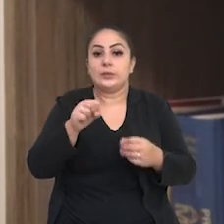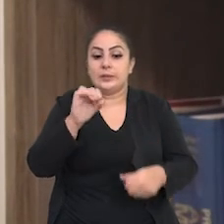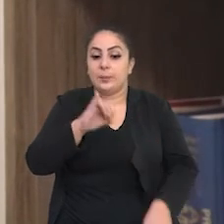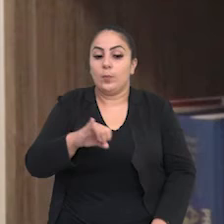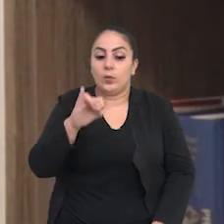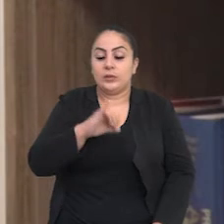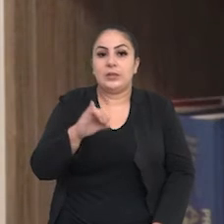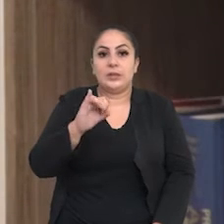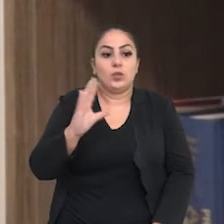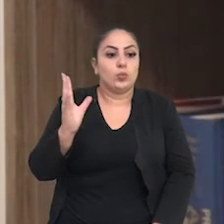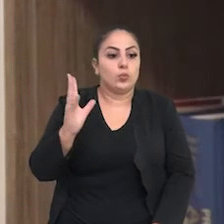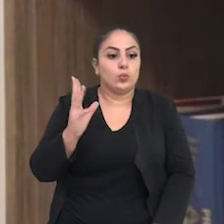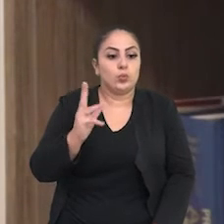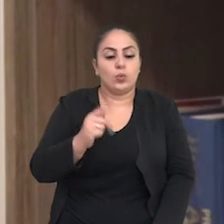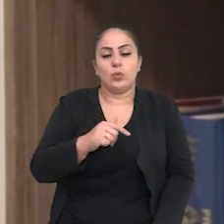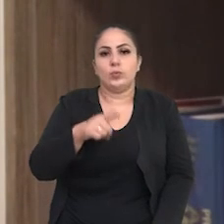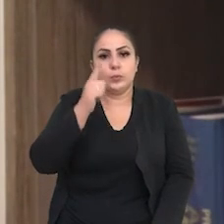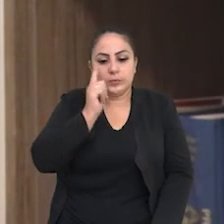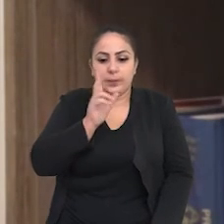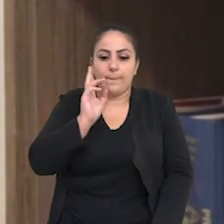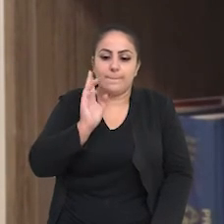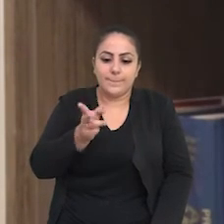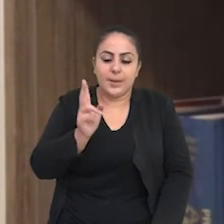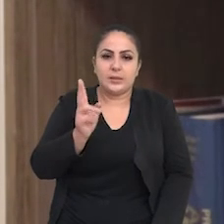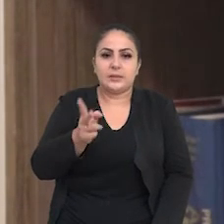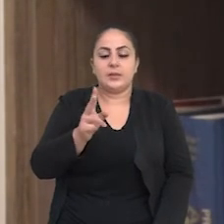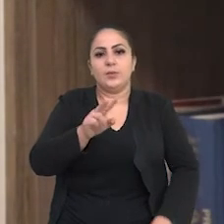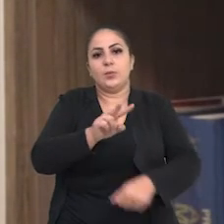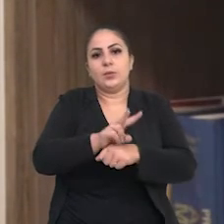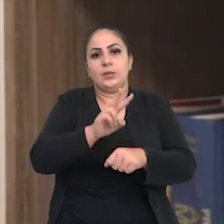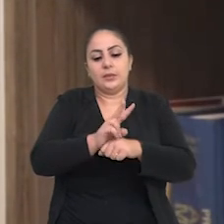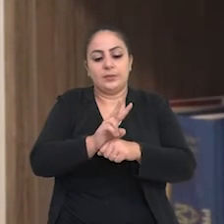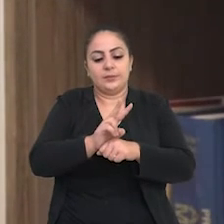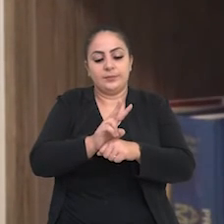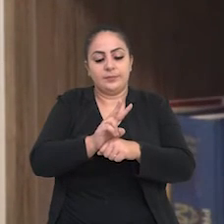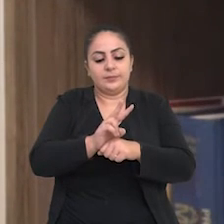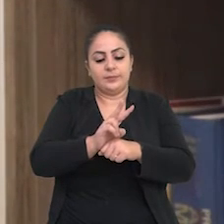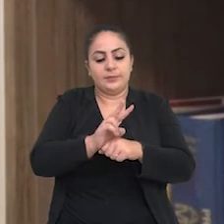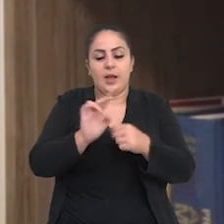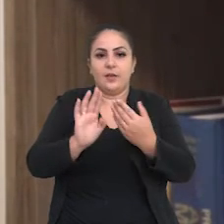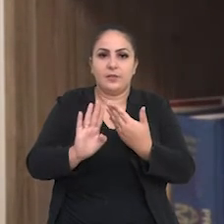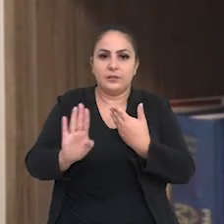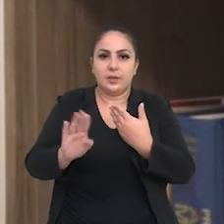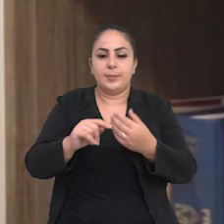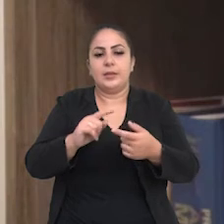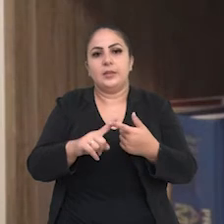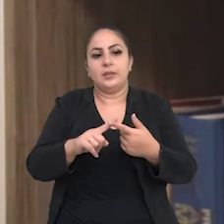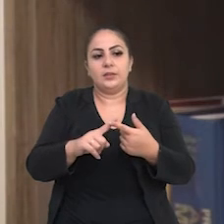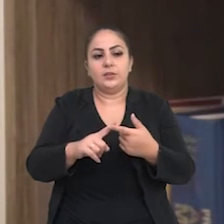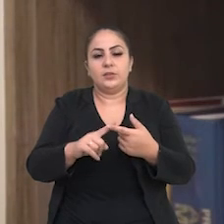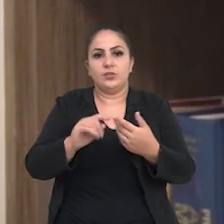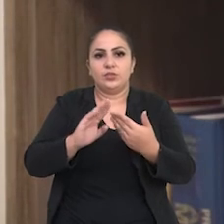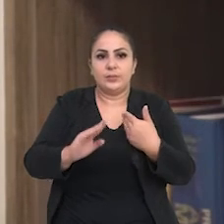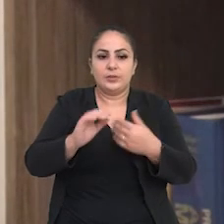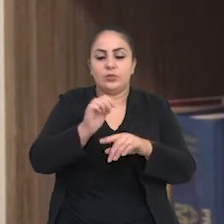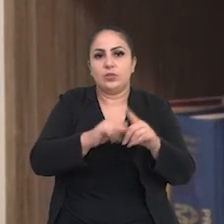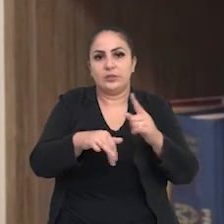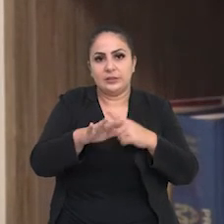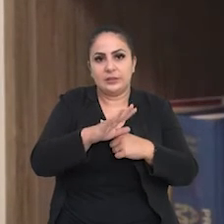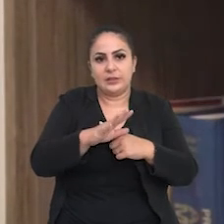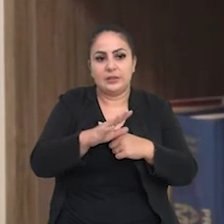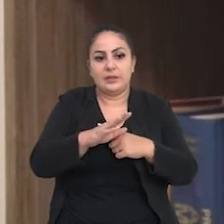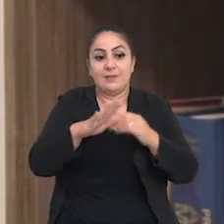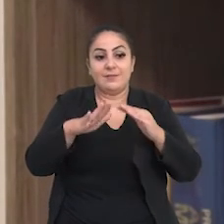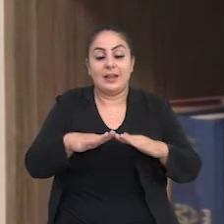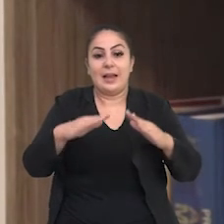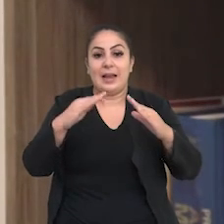muito importante que todos mantenham os cuidados de afastamento, de distanciamento